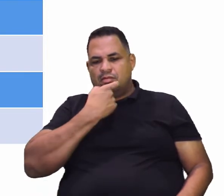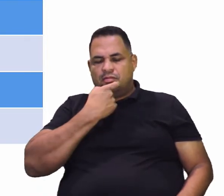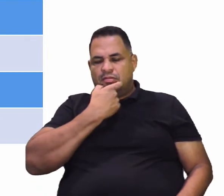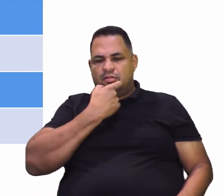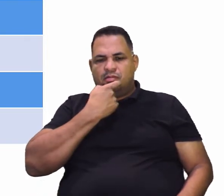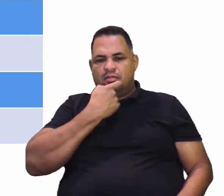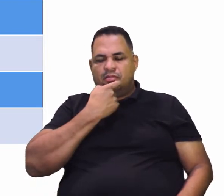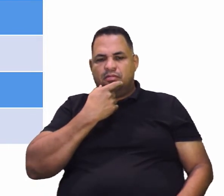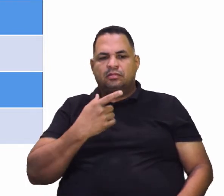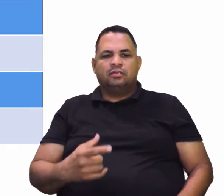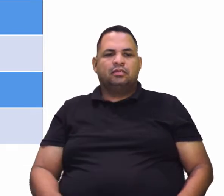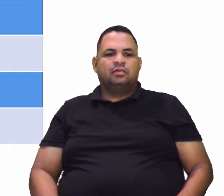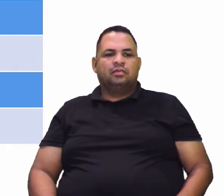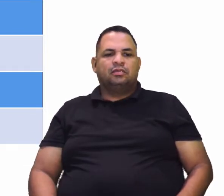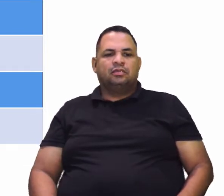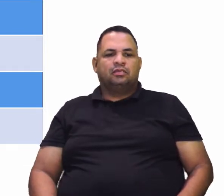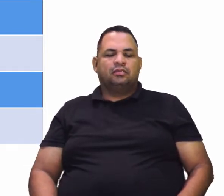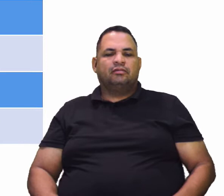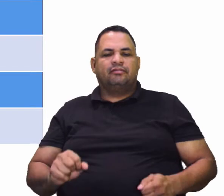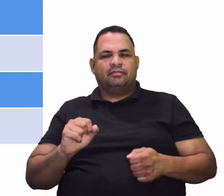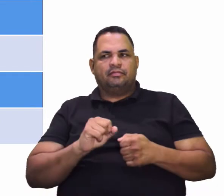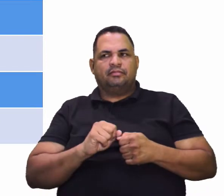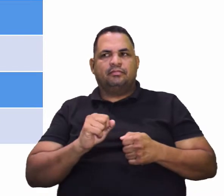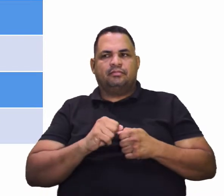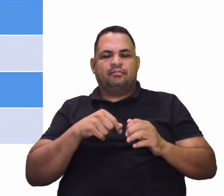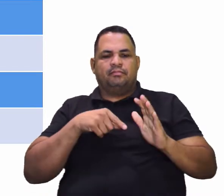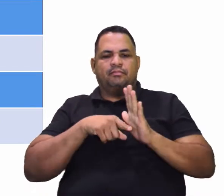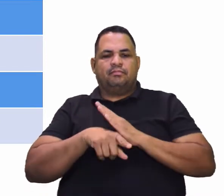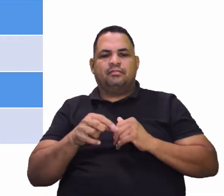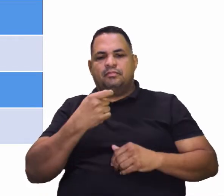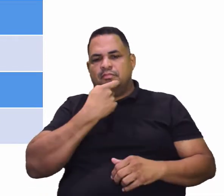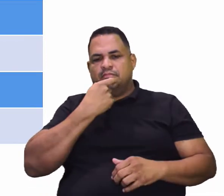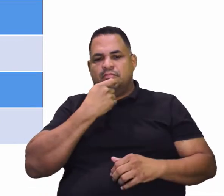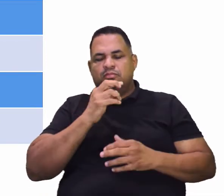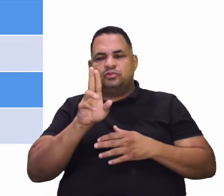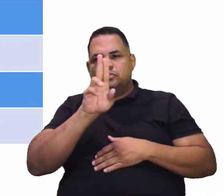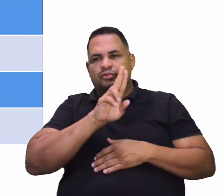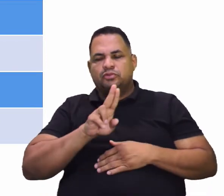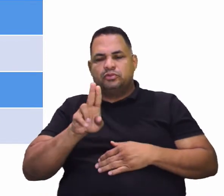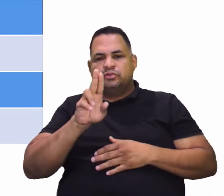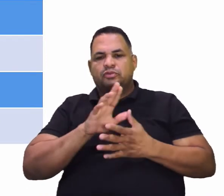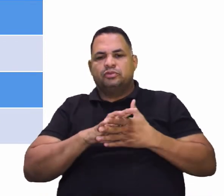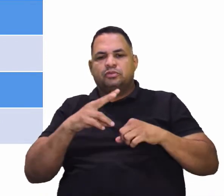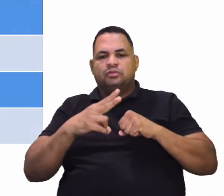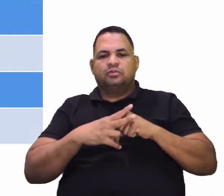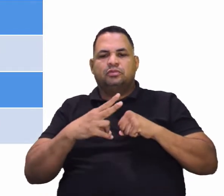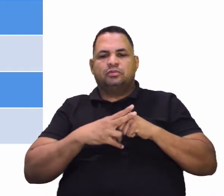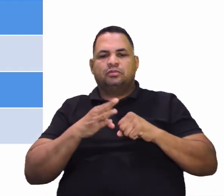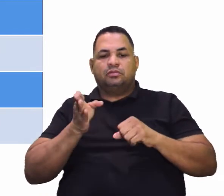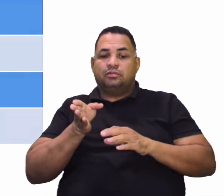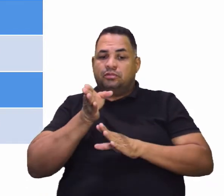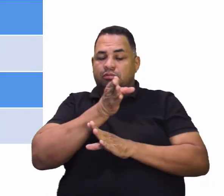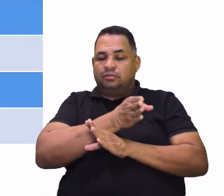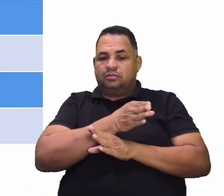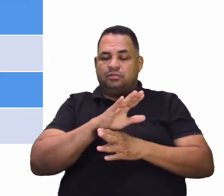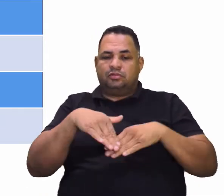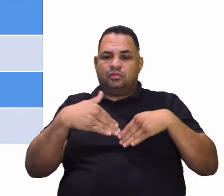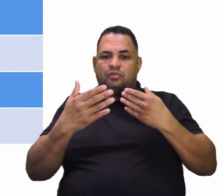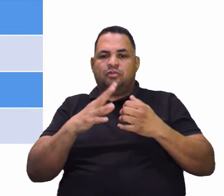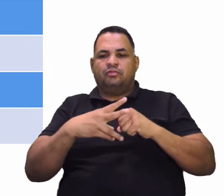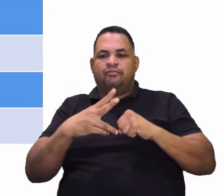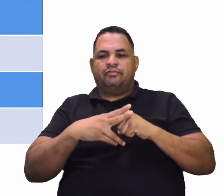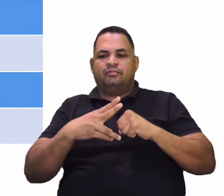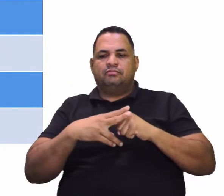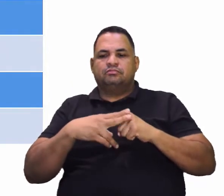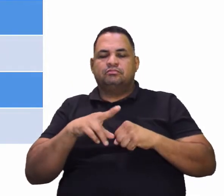inglês, pera lá, a gente faz perguntas em inglês usando o verbo na frente, você poderia ficar na dúvida qual verbo você